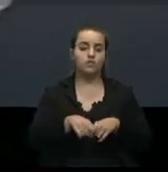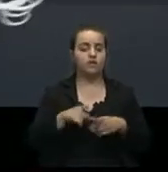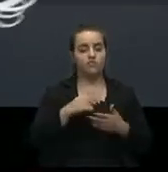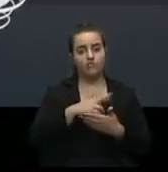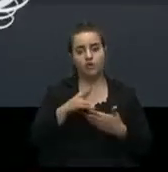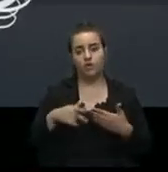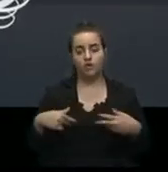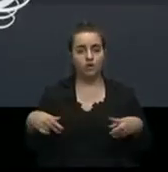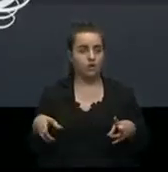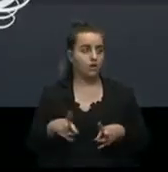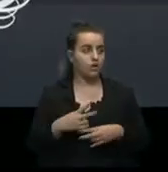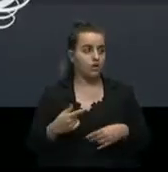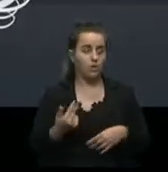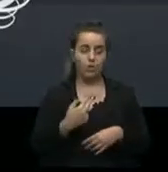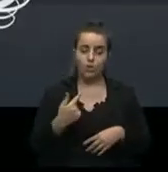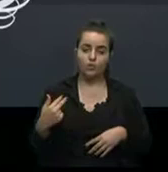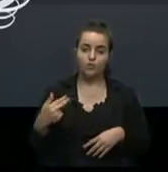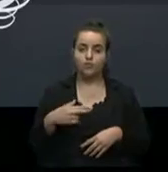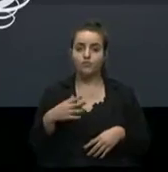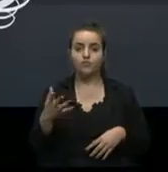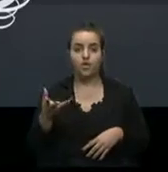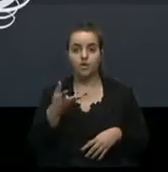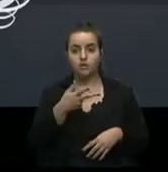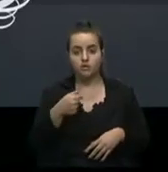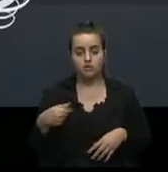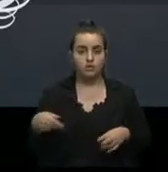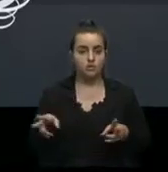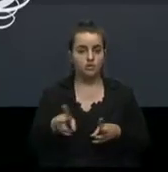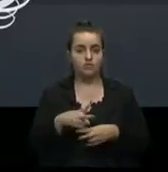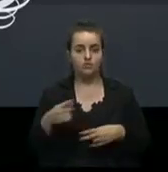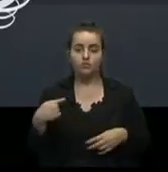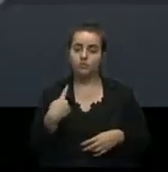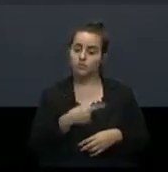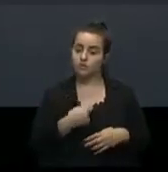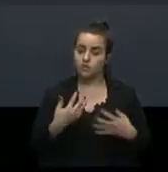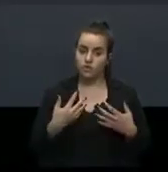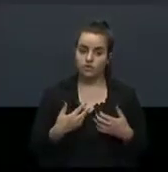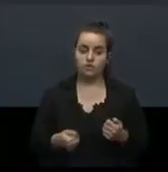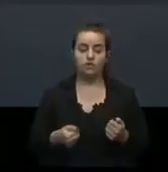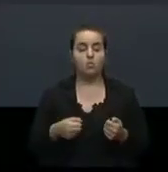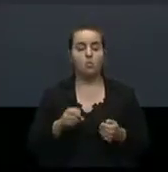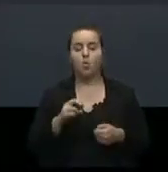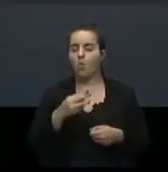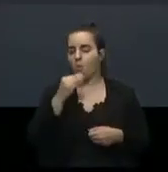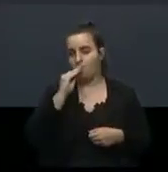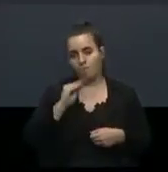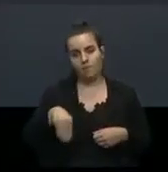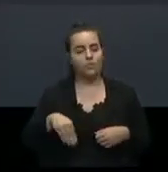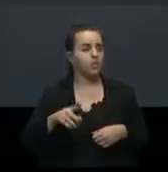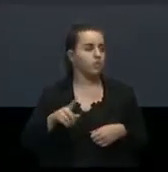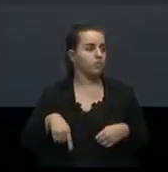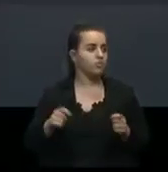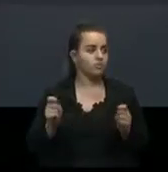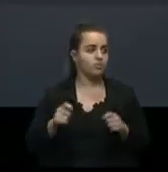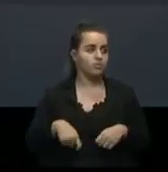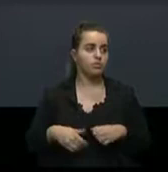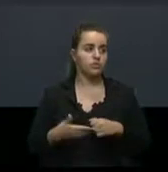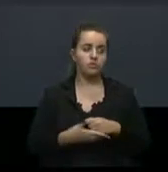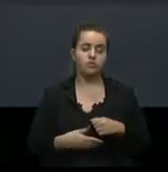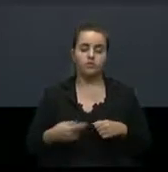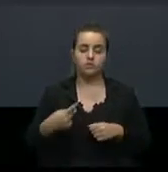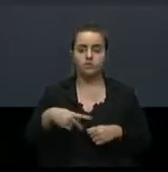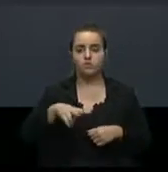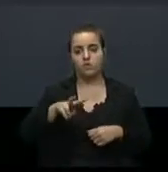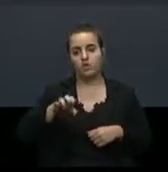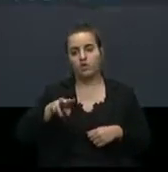climáticas, como a velocidade do vento. Por fim, aceitamos ou rejeitamos uma hipótese com base em evidências, além de